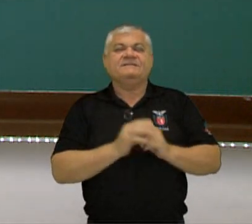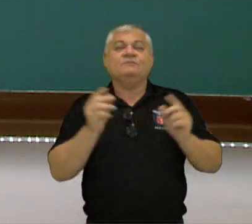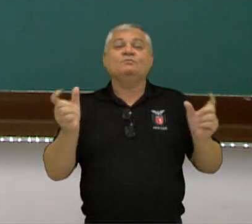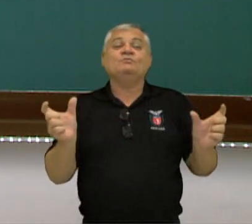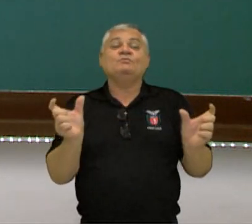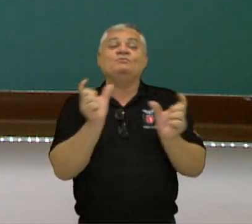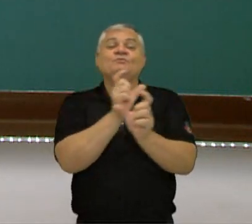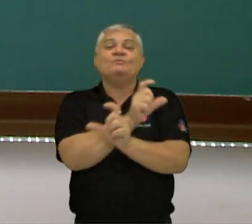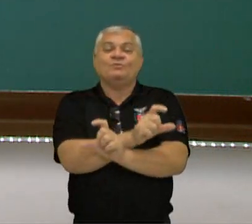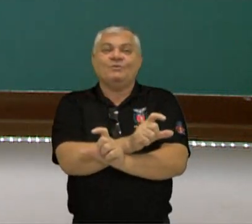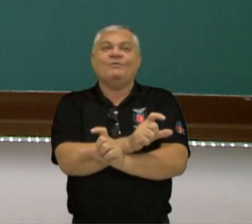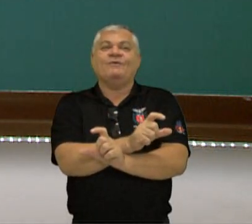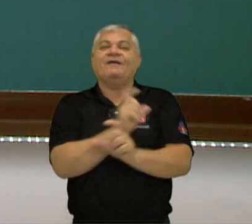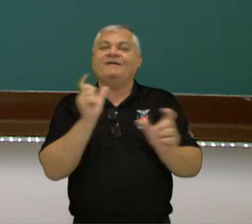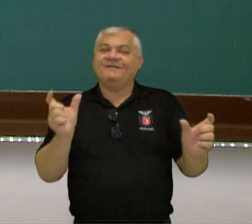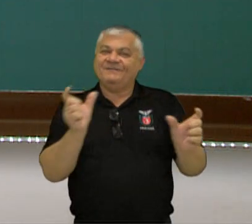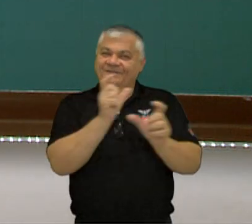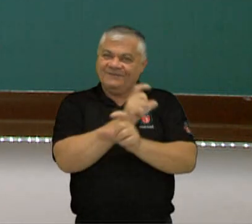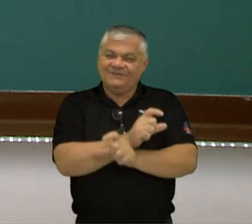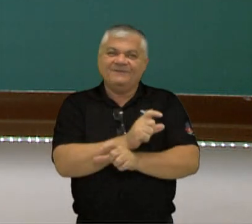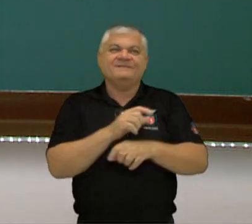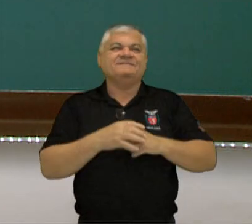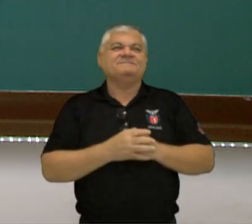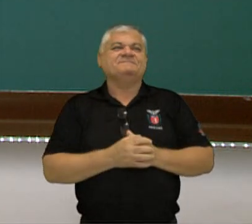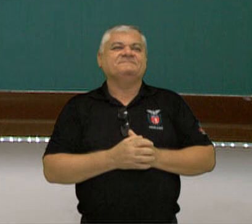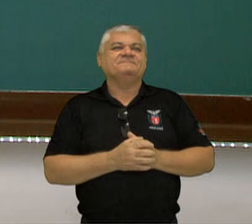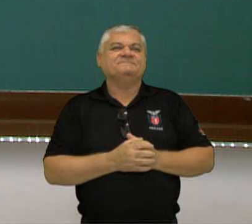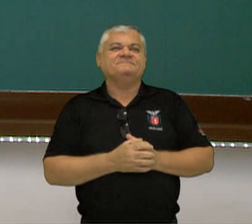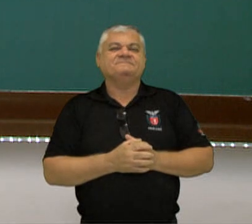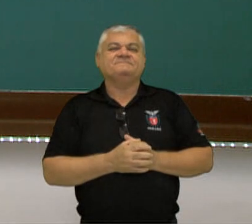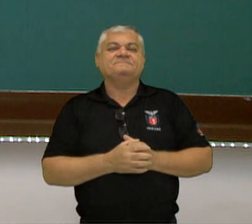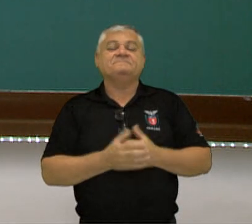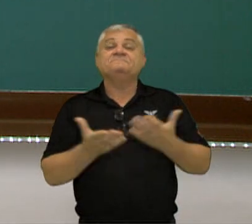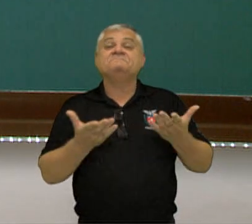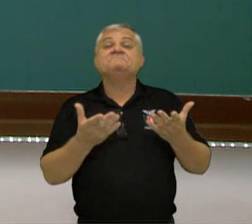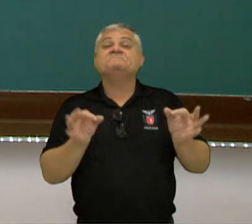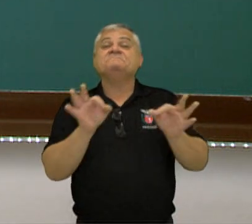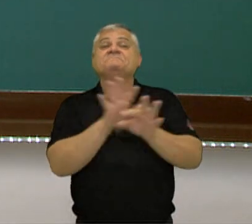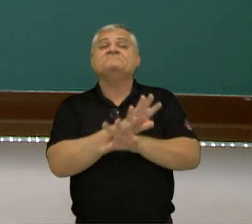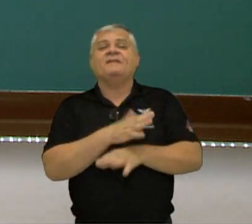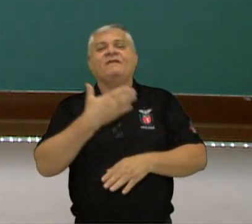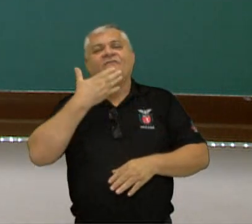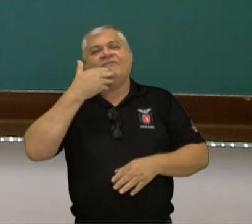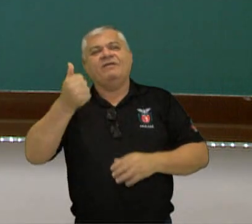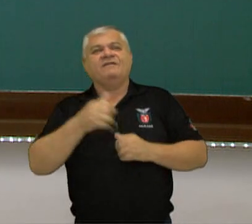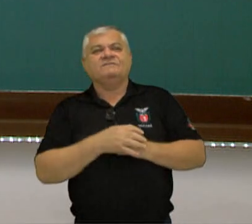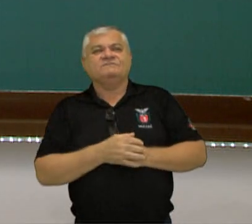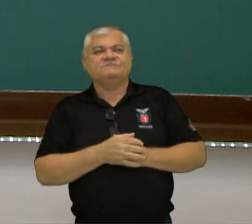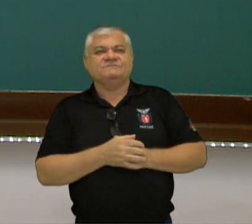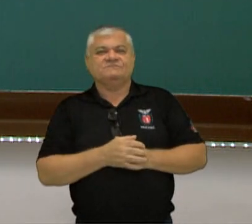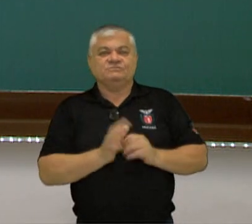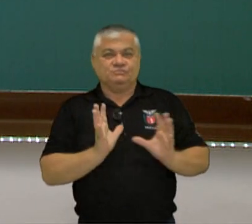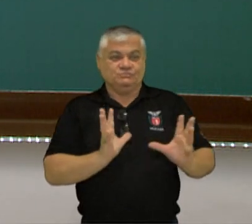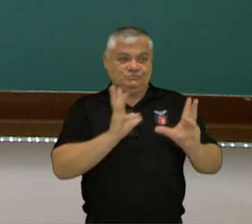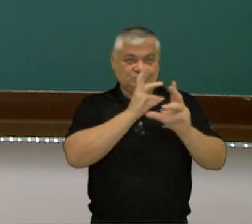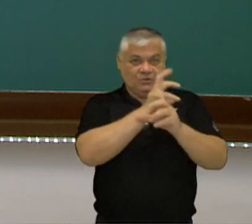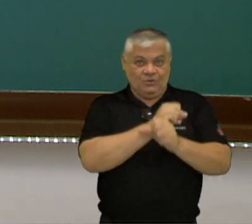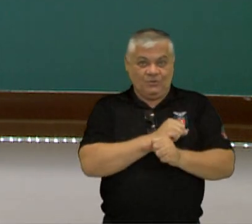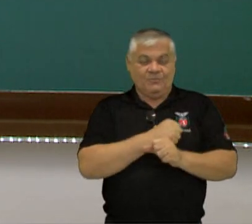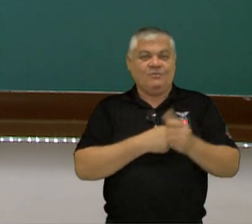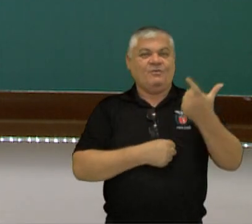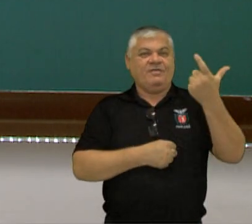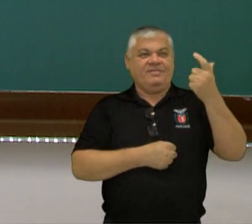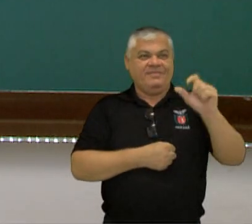trocas usando a propriedade comutativa. E agora, para resolver, ficou mais tranquilo. Eu primeiro somo